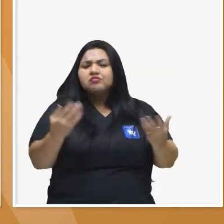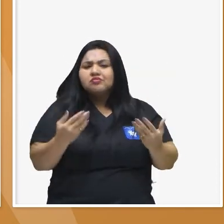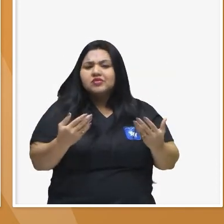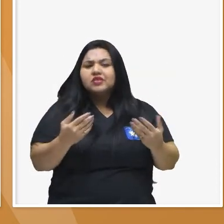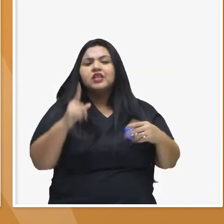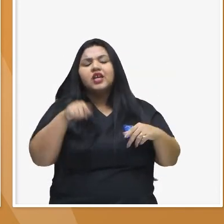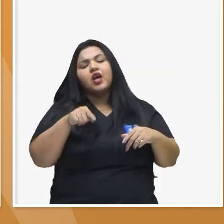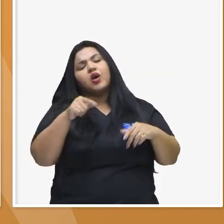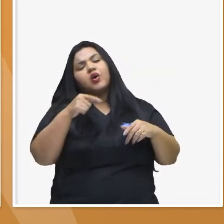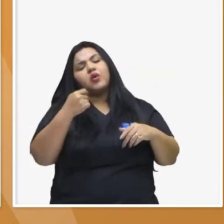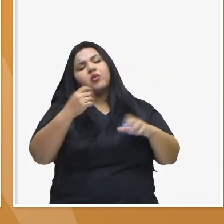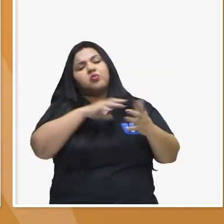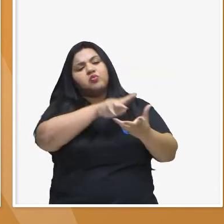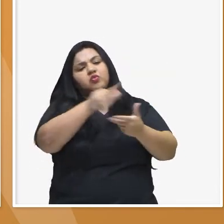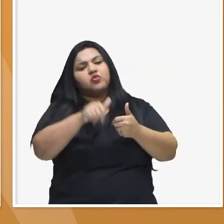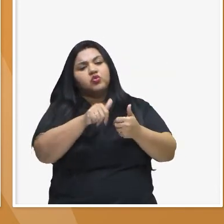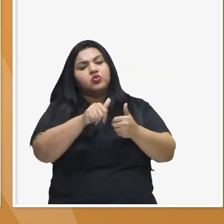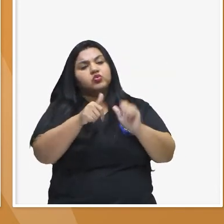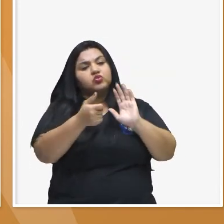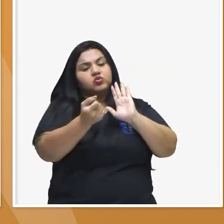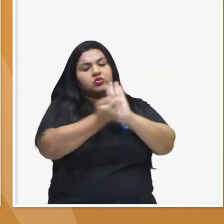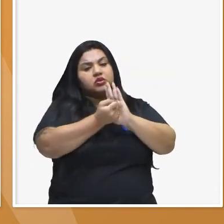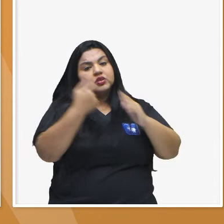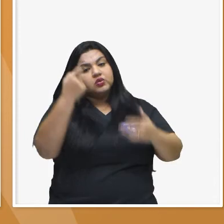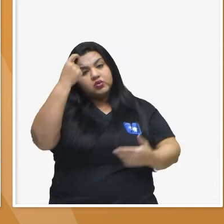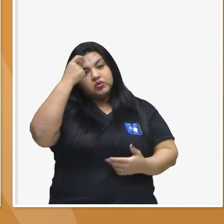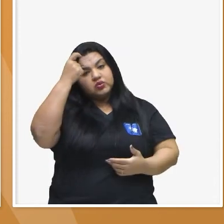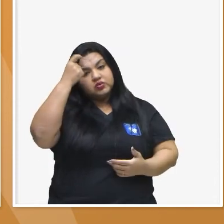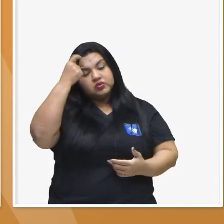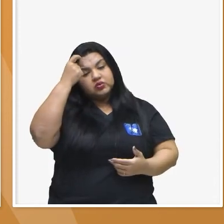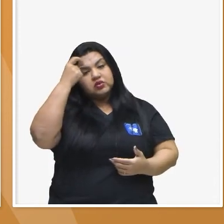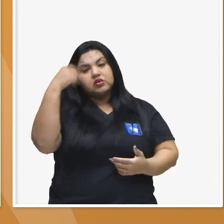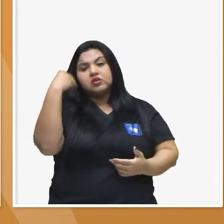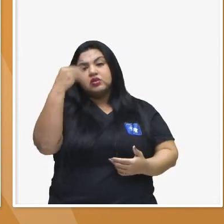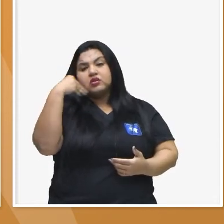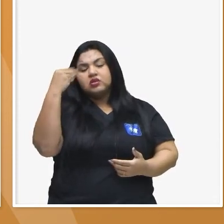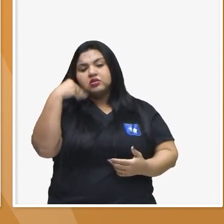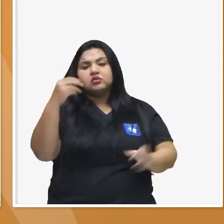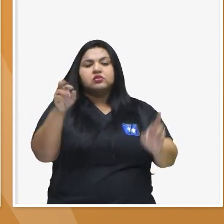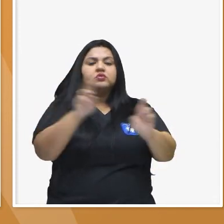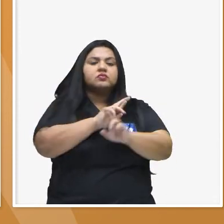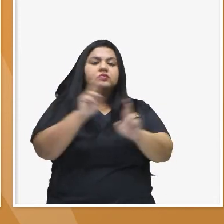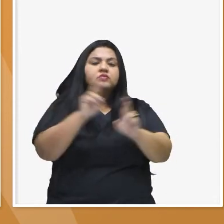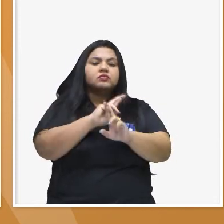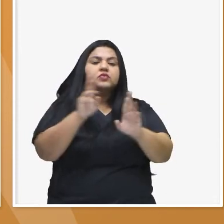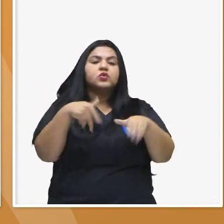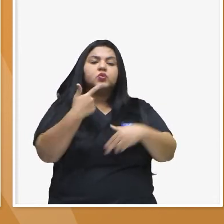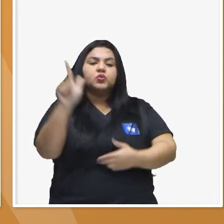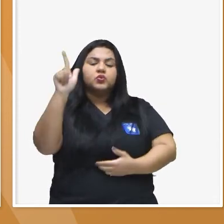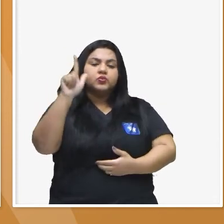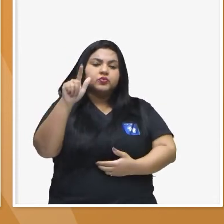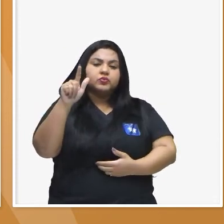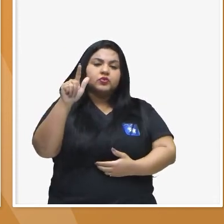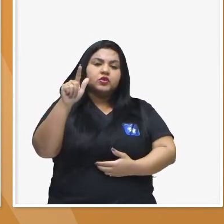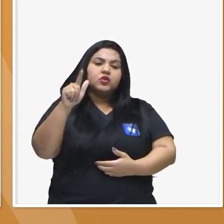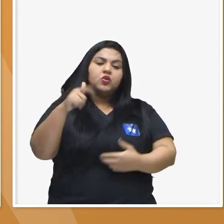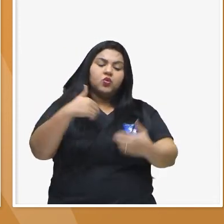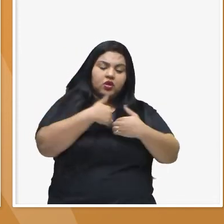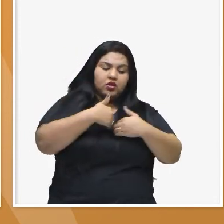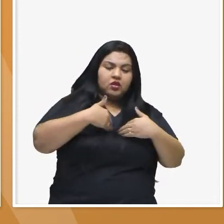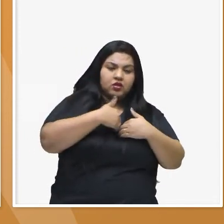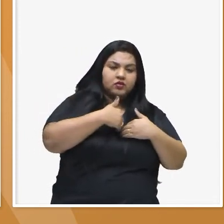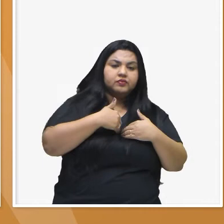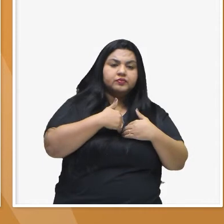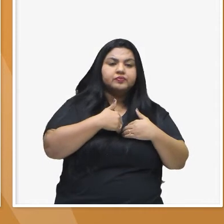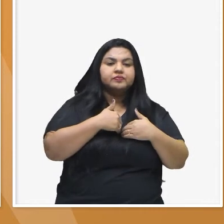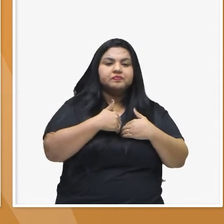simbólico. Então, a consciência ela está na experiência dessas relações. Com o outro, com a natureza, né, na